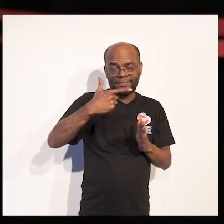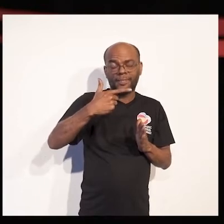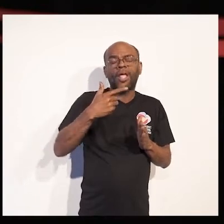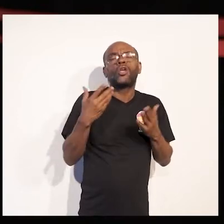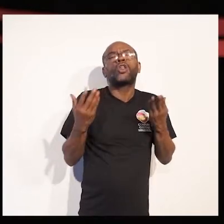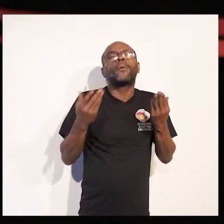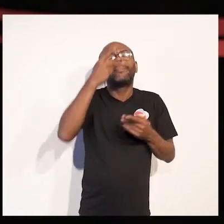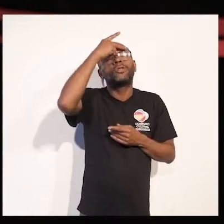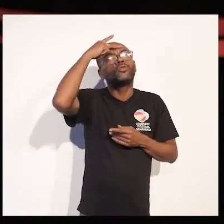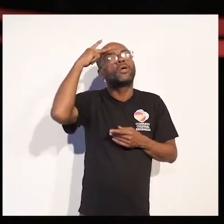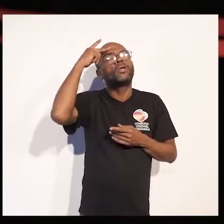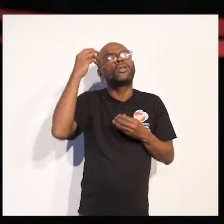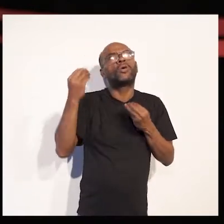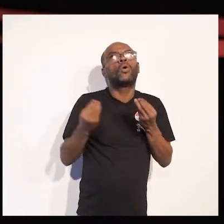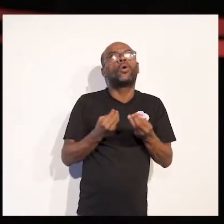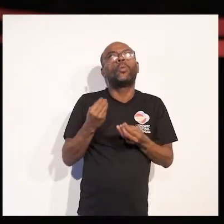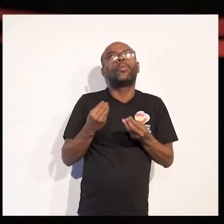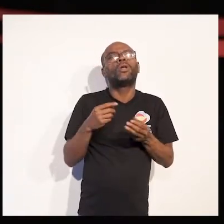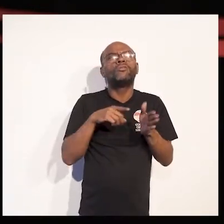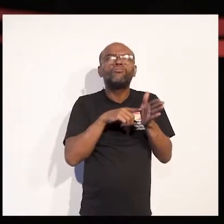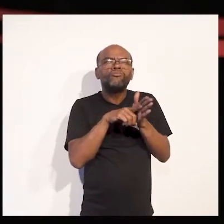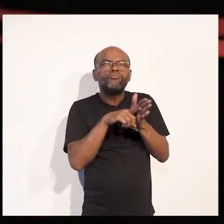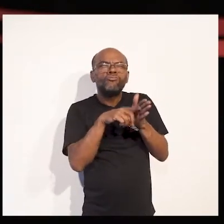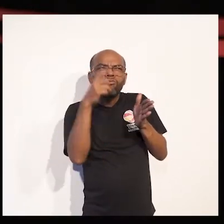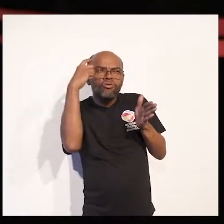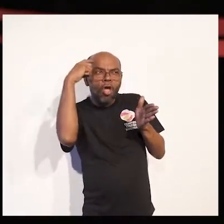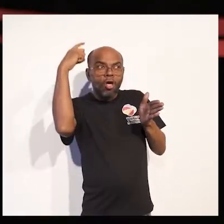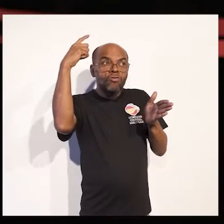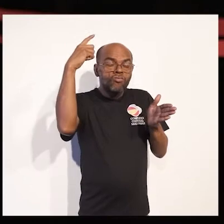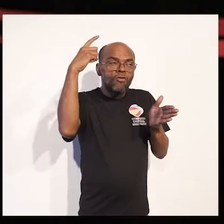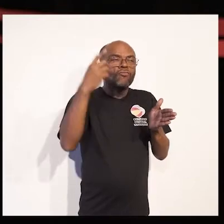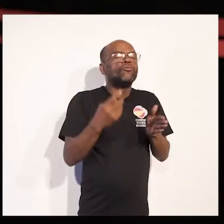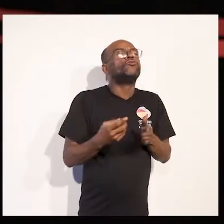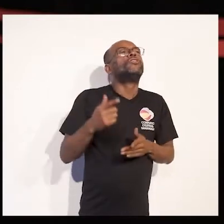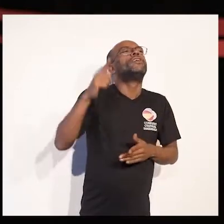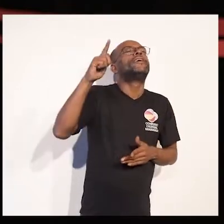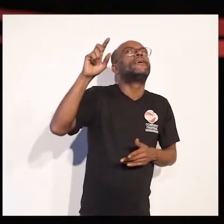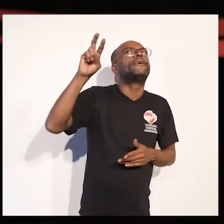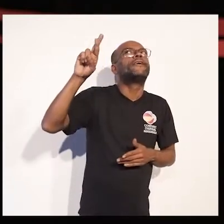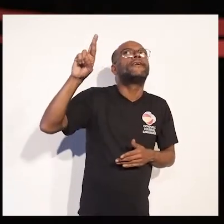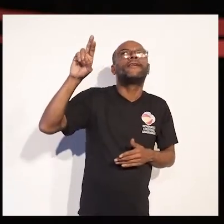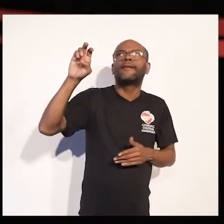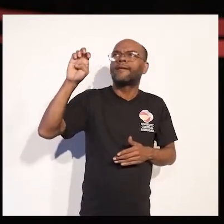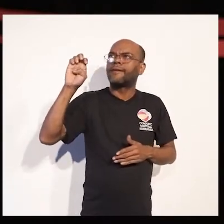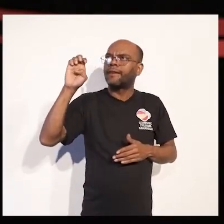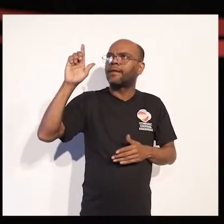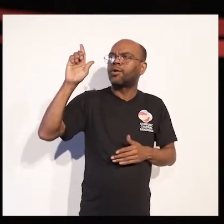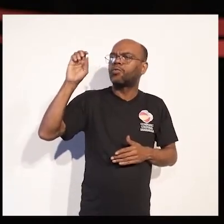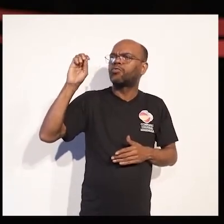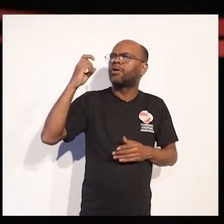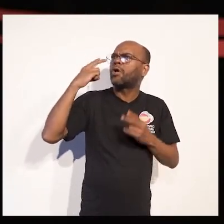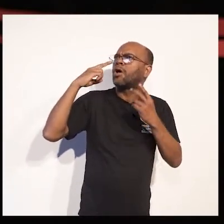como os filósofos gregos que eu falei na nossa última aula, também era uma pessoa que observava